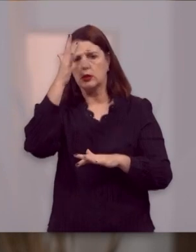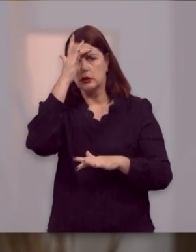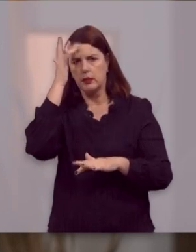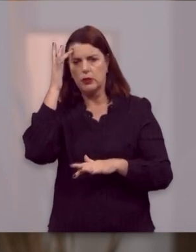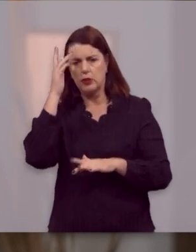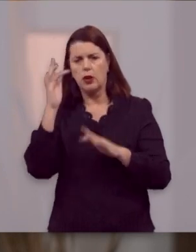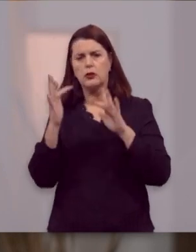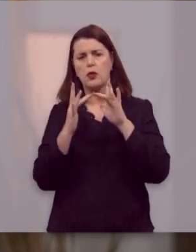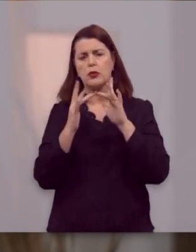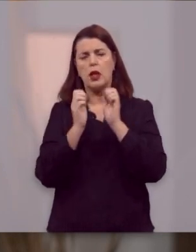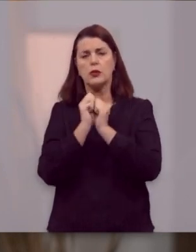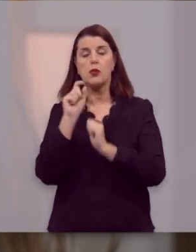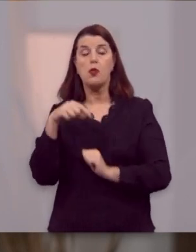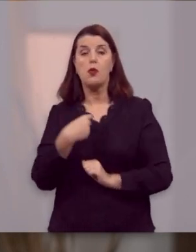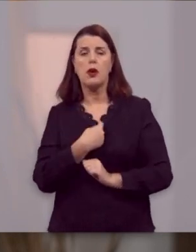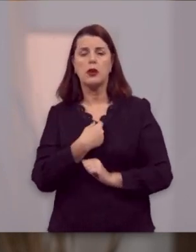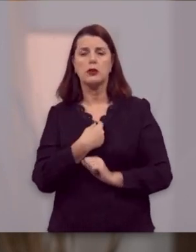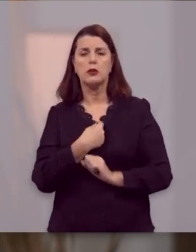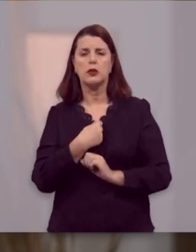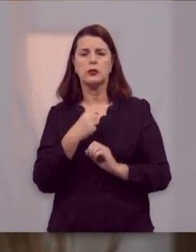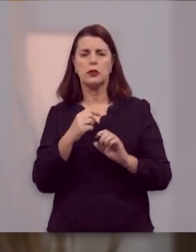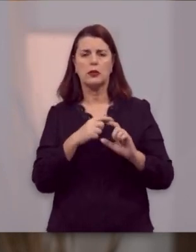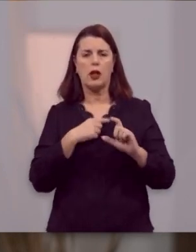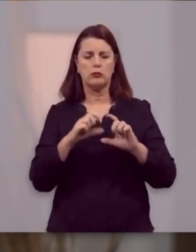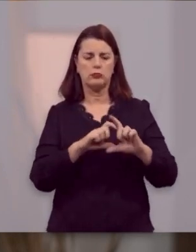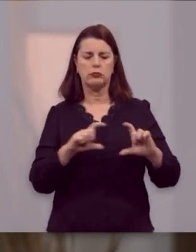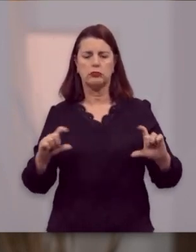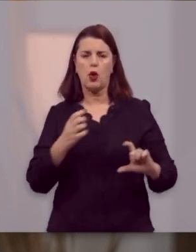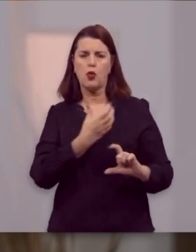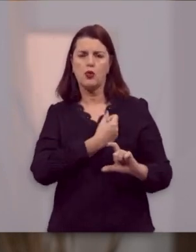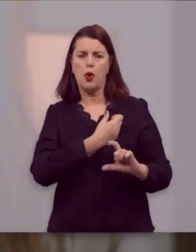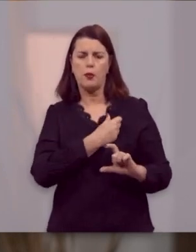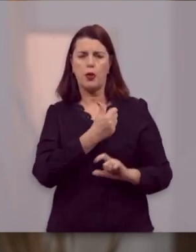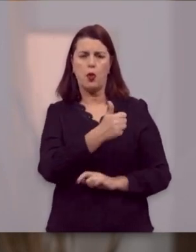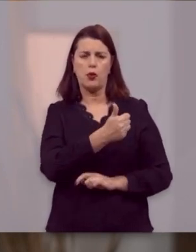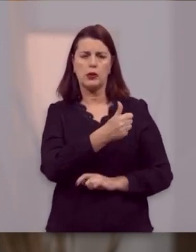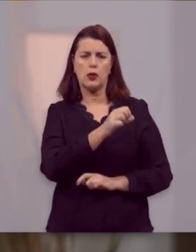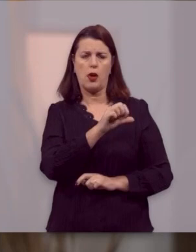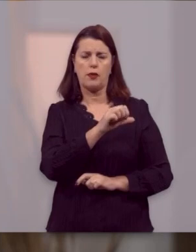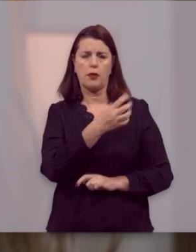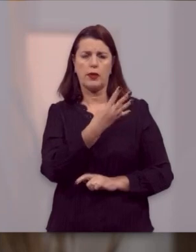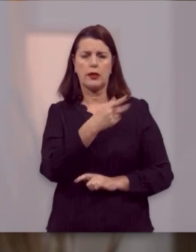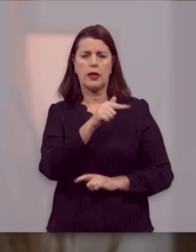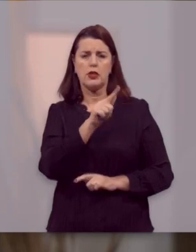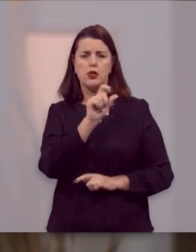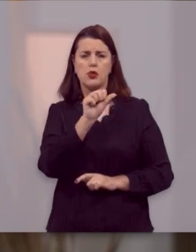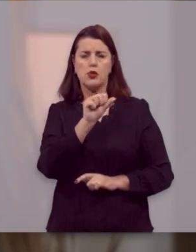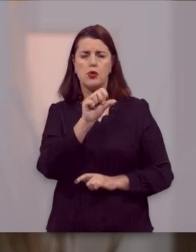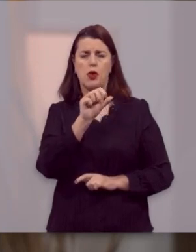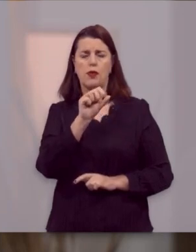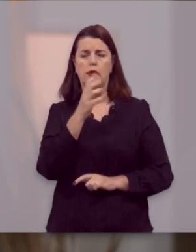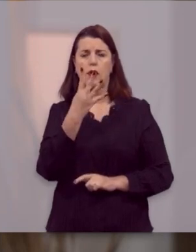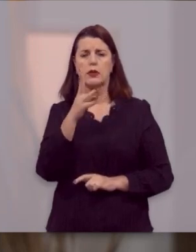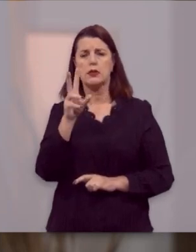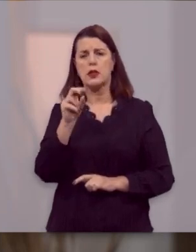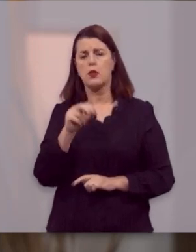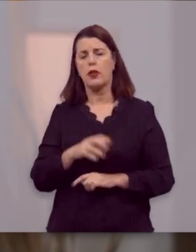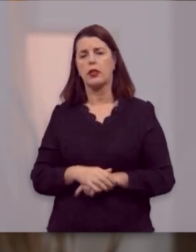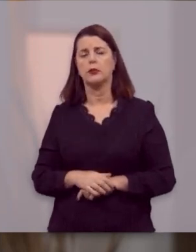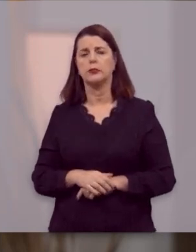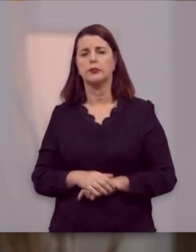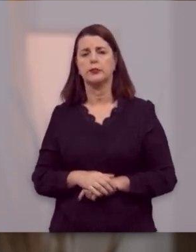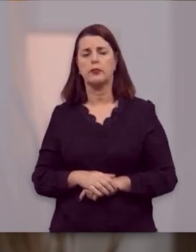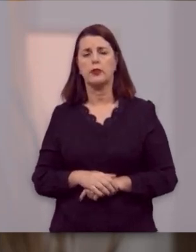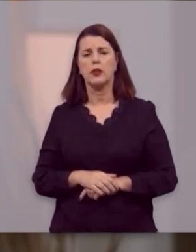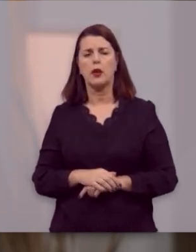lares, entre em contato conosco. Está aparecendo o telefone aí na tela, o código de área é o 11 9 47 18